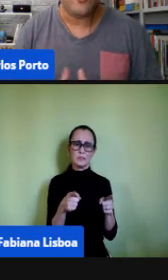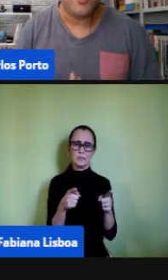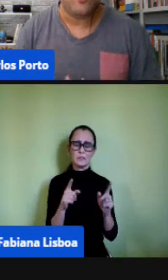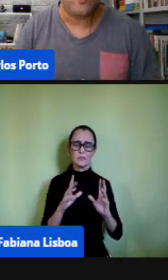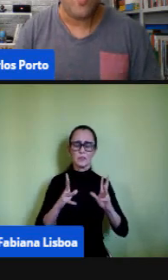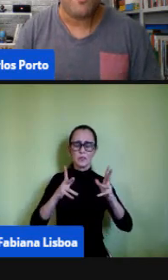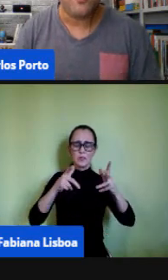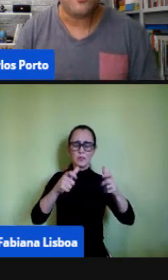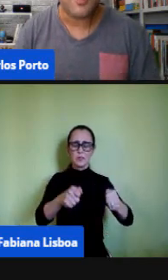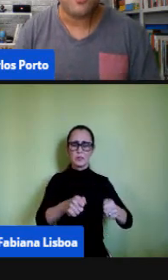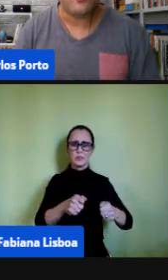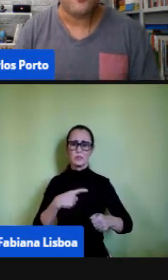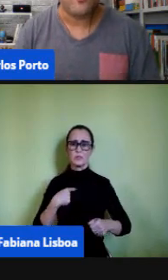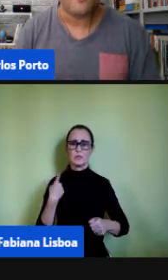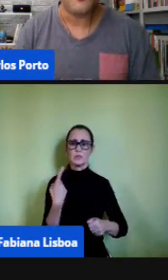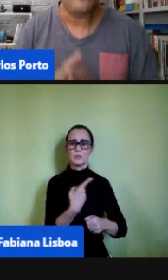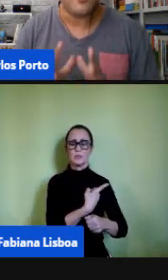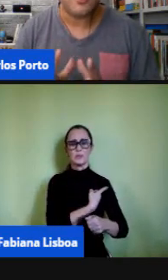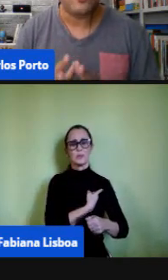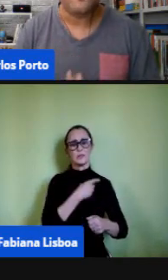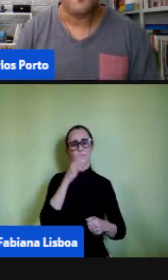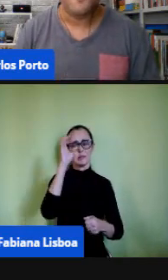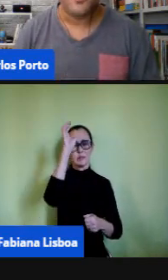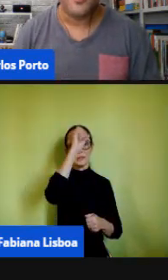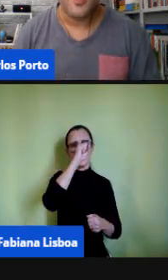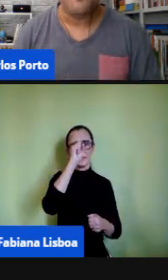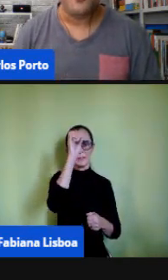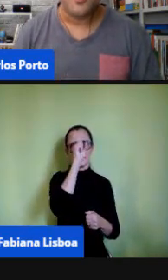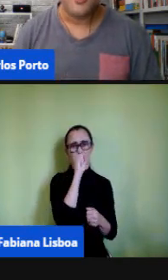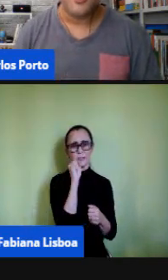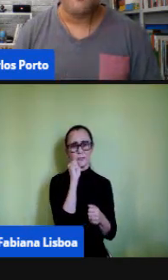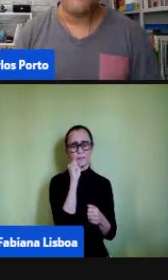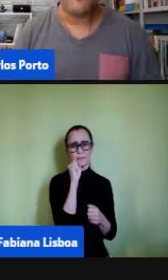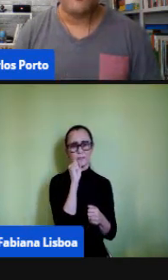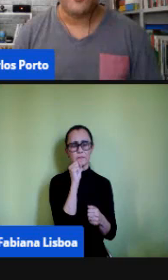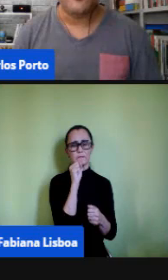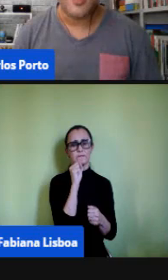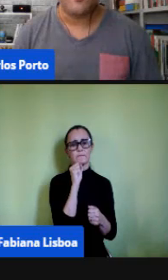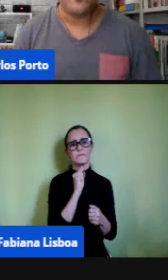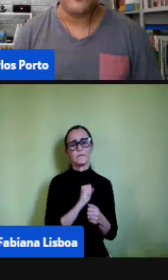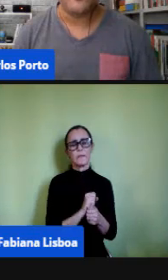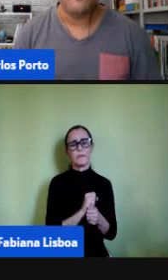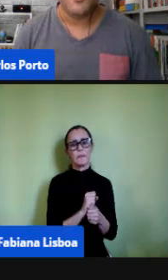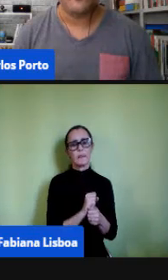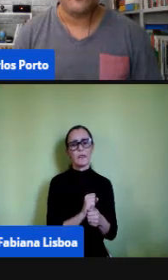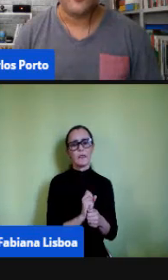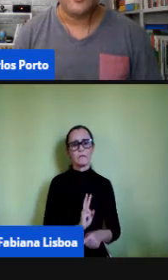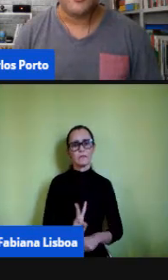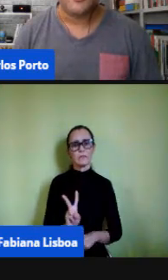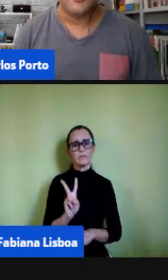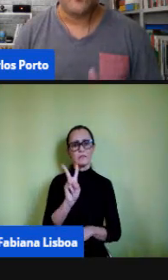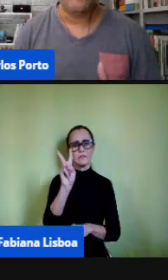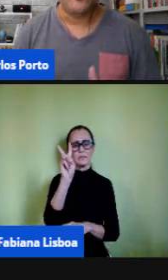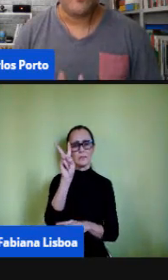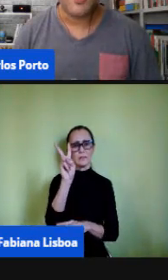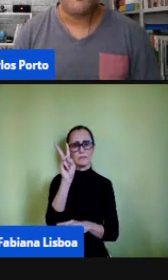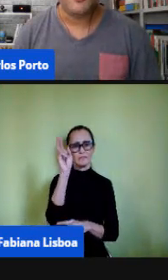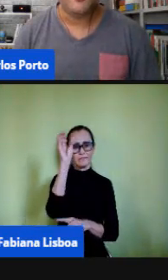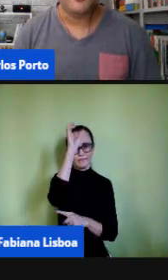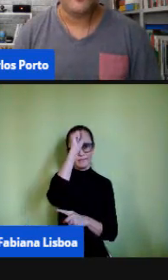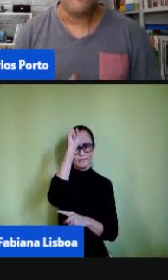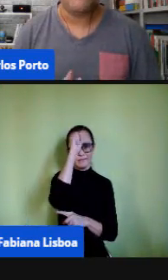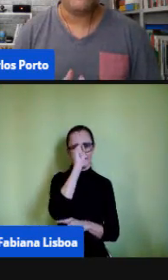estamos adquirindo um aprendizado, né? Para valorizar o conhecimento e